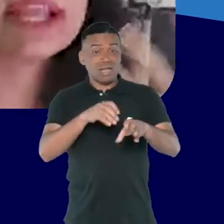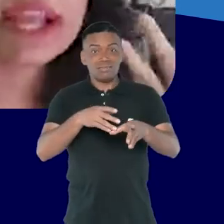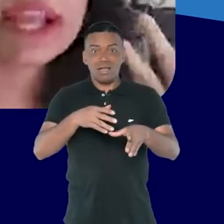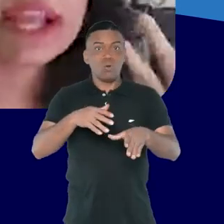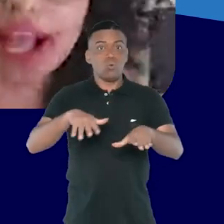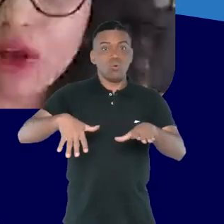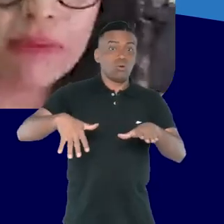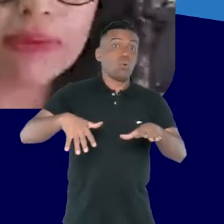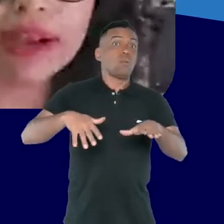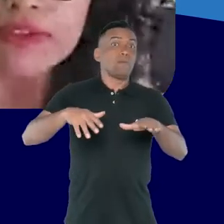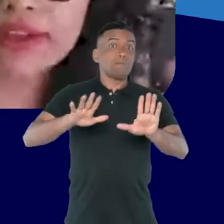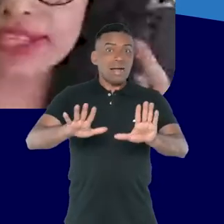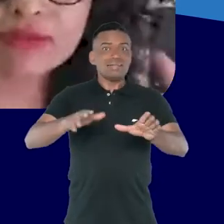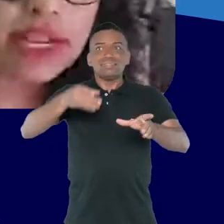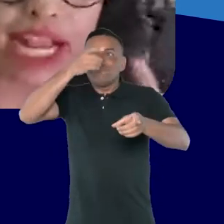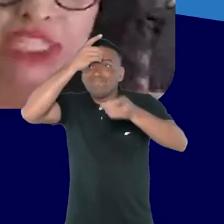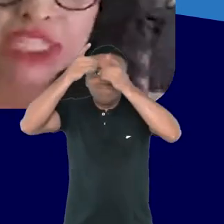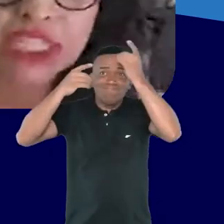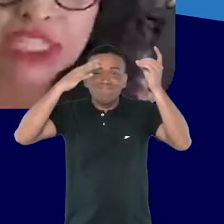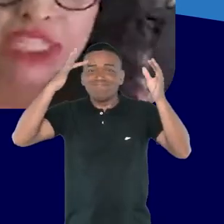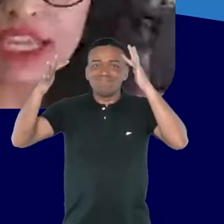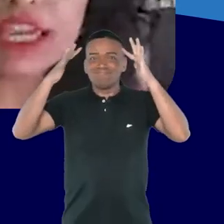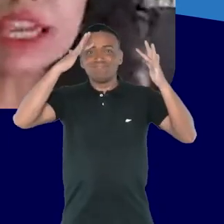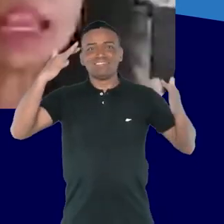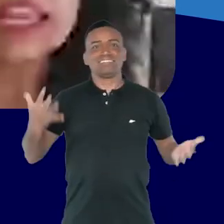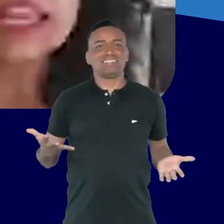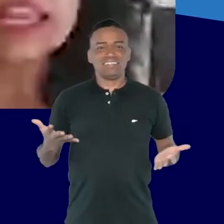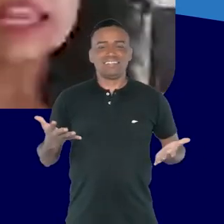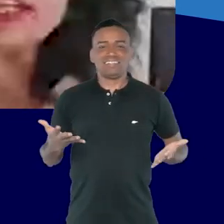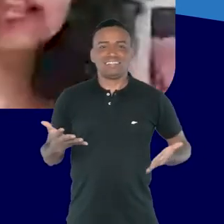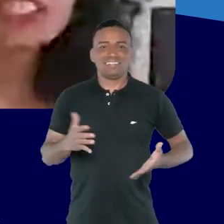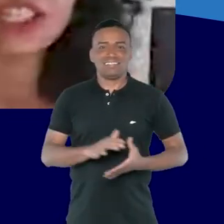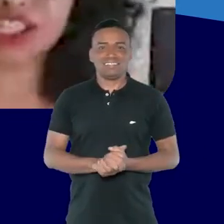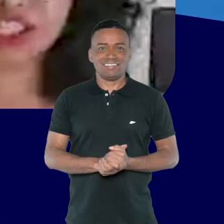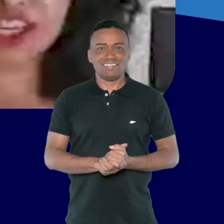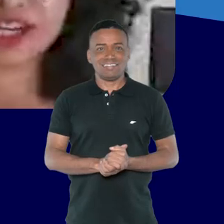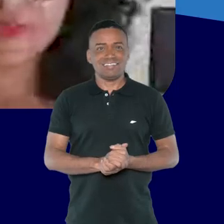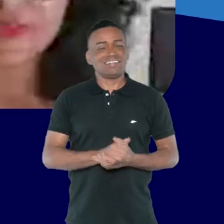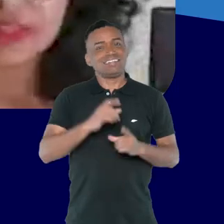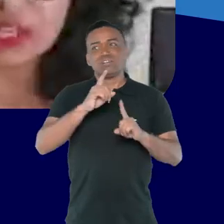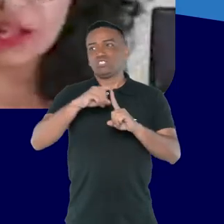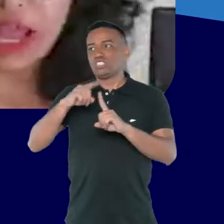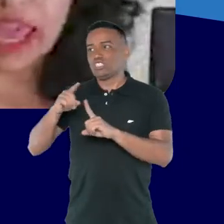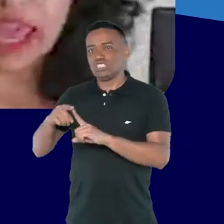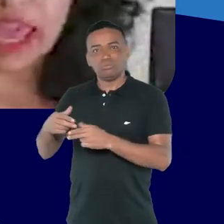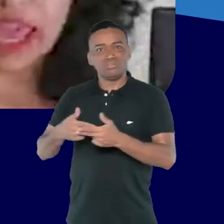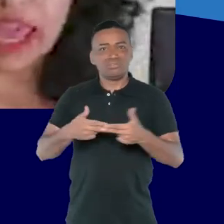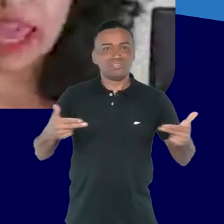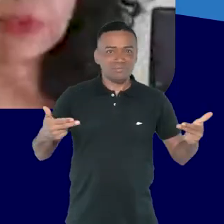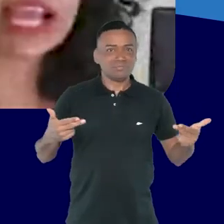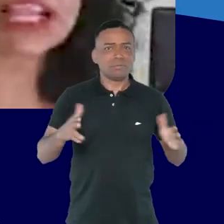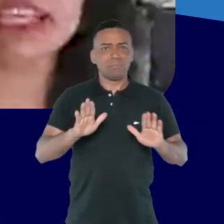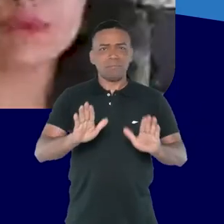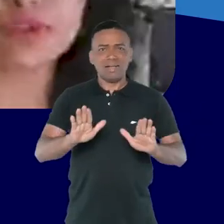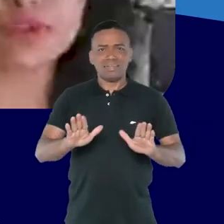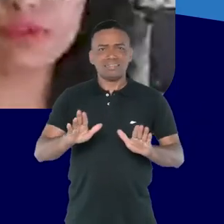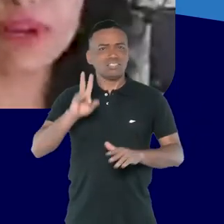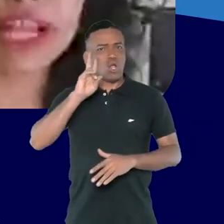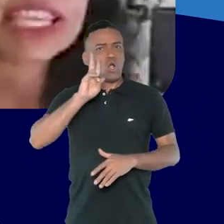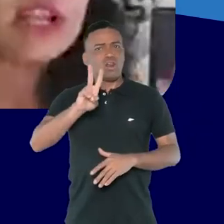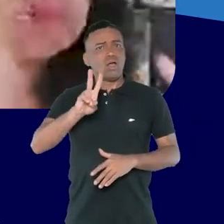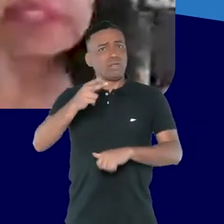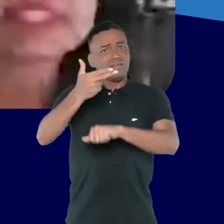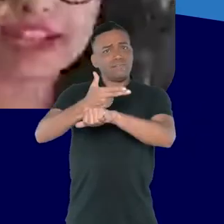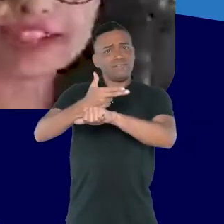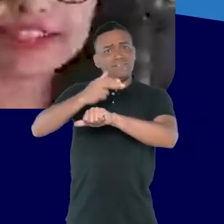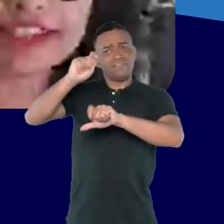racista, aplicar uma educação criativa. Eu entendia que elas queriam de mim, que